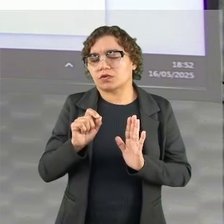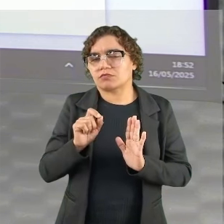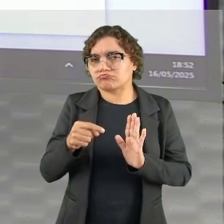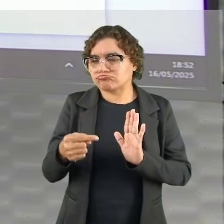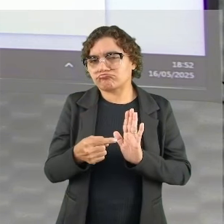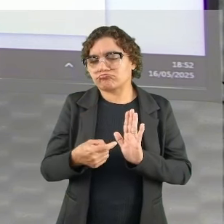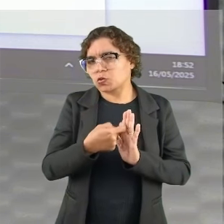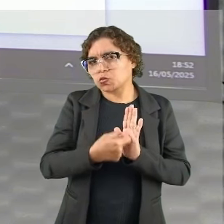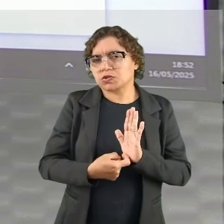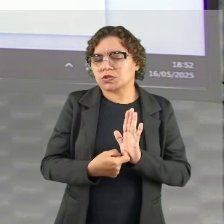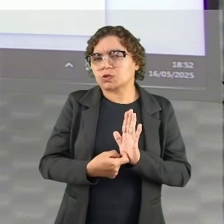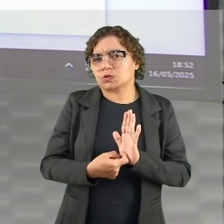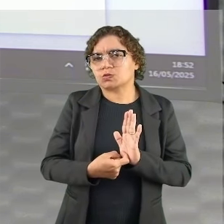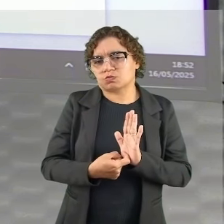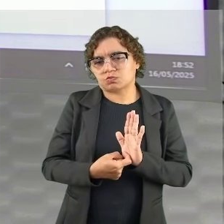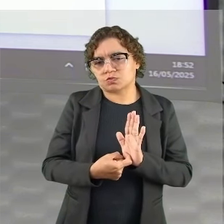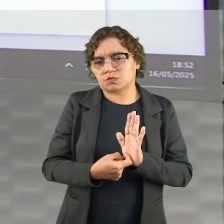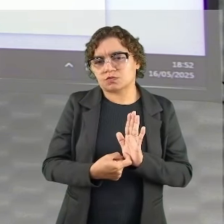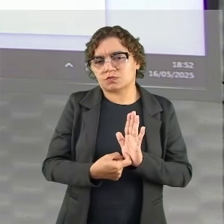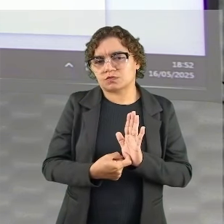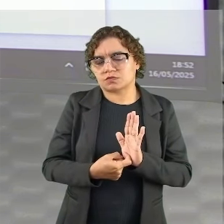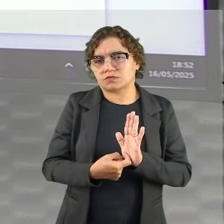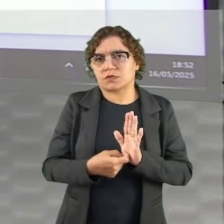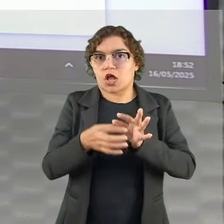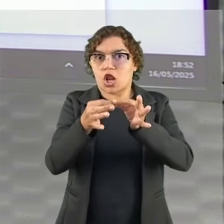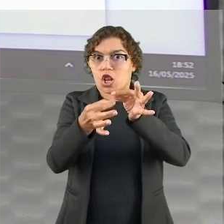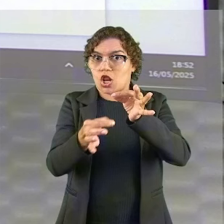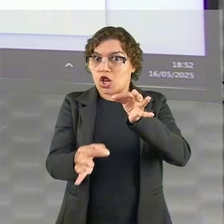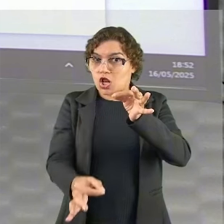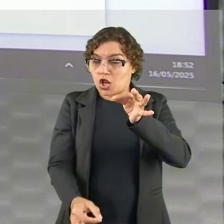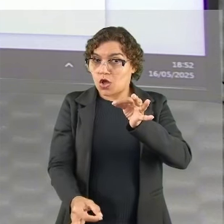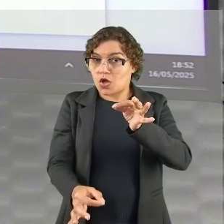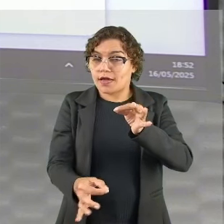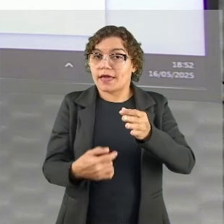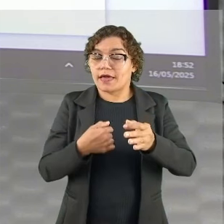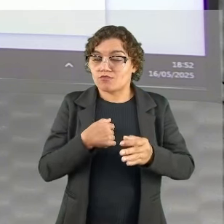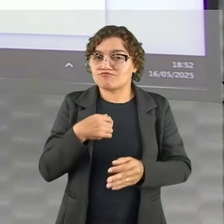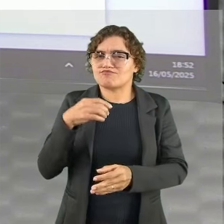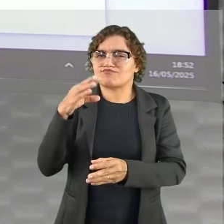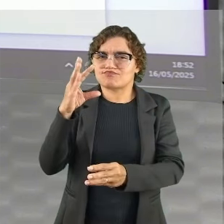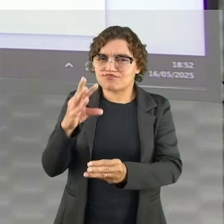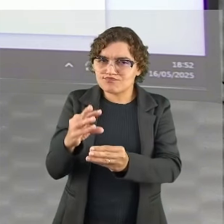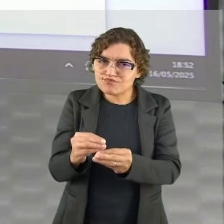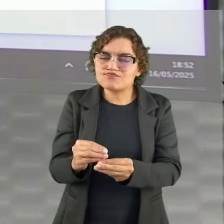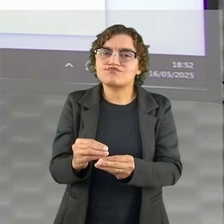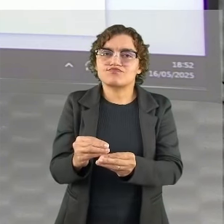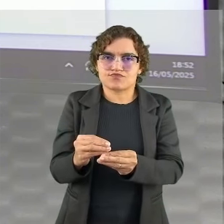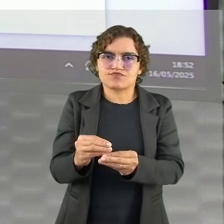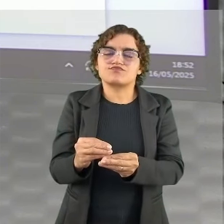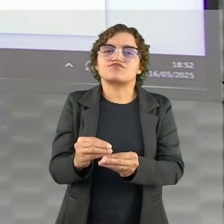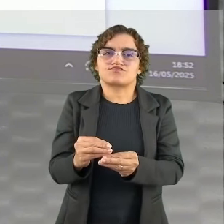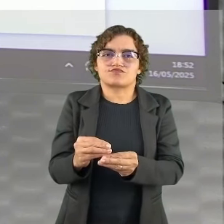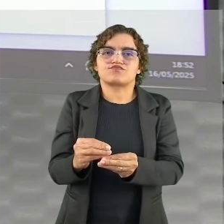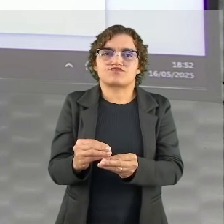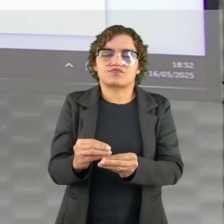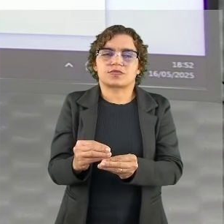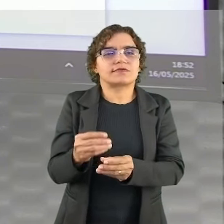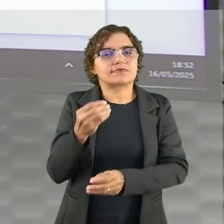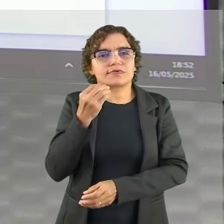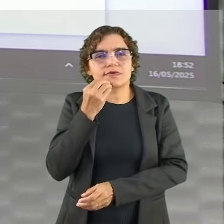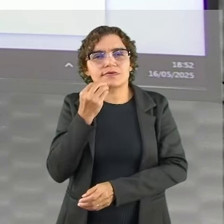que é um texto, na verdade, grande, e eu fiz aqui um resumo, né? O maior resumo possível